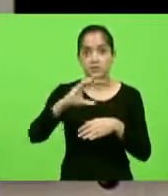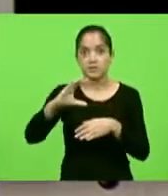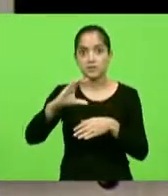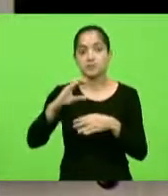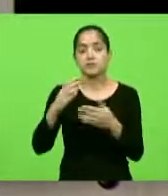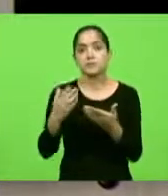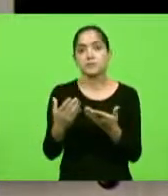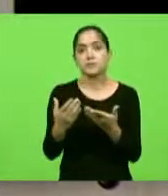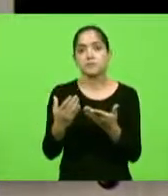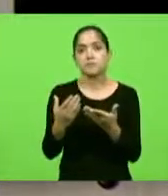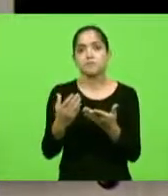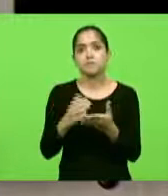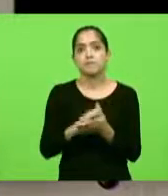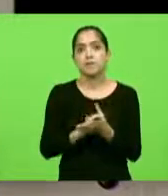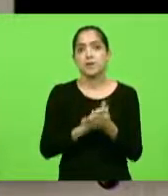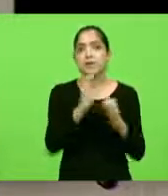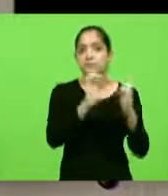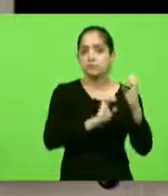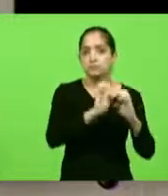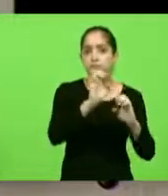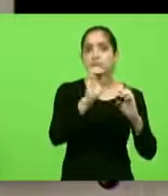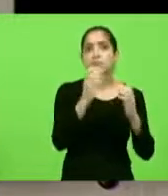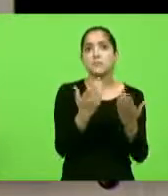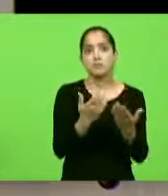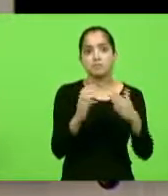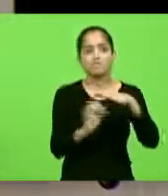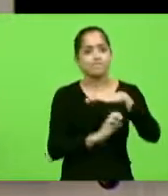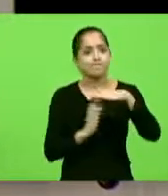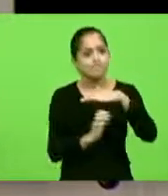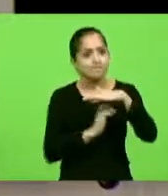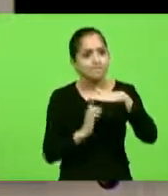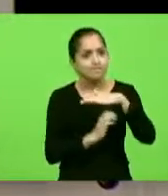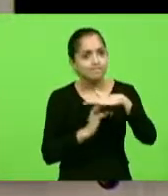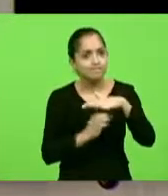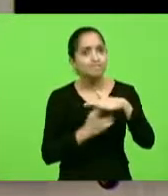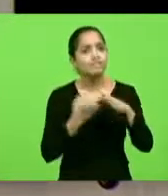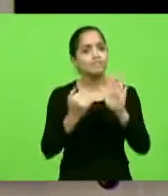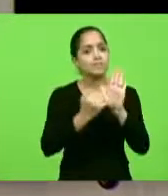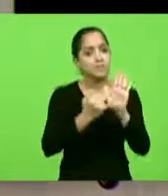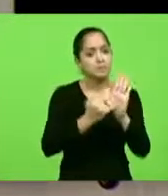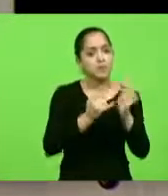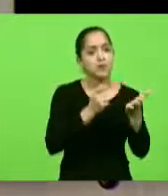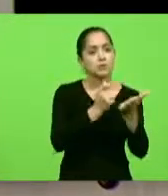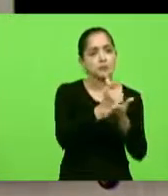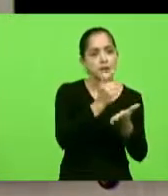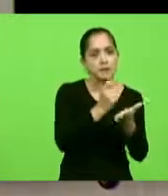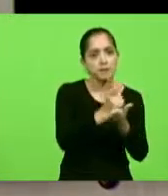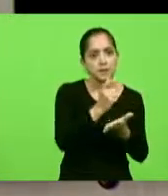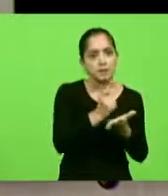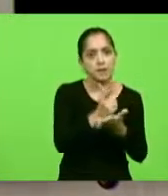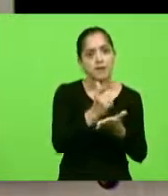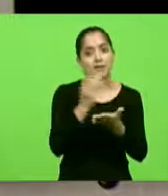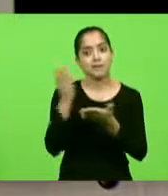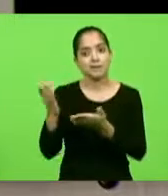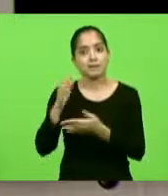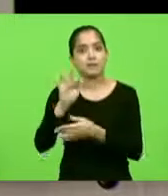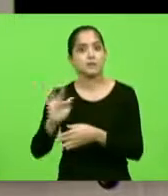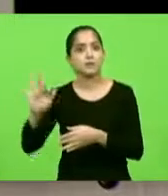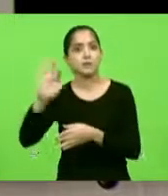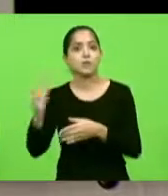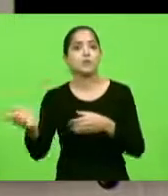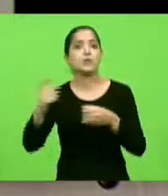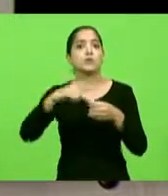tanto que os empresários catarinenses dão de tributos ao governo federal, e o nosso retorno é